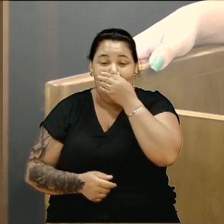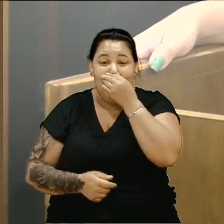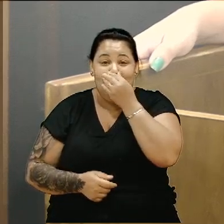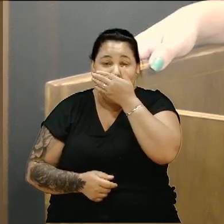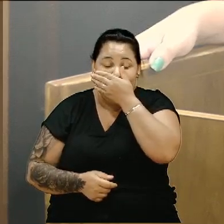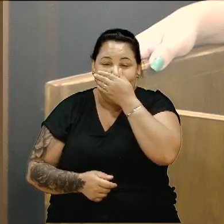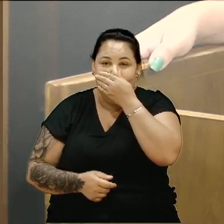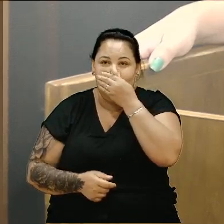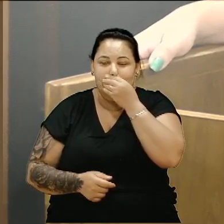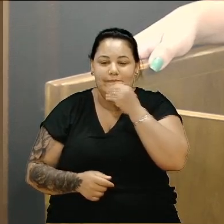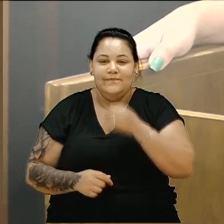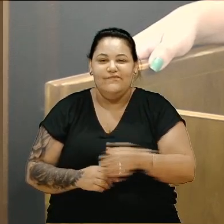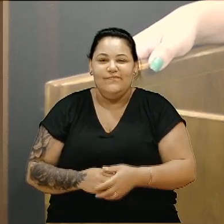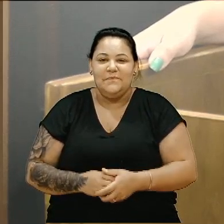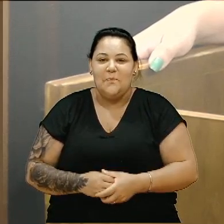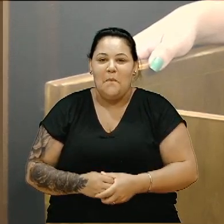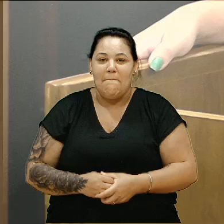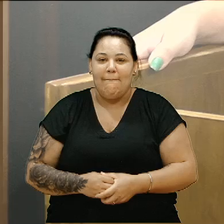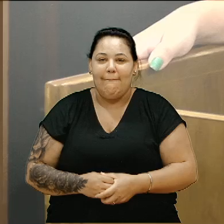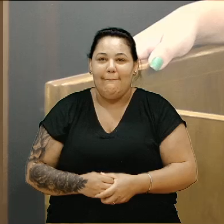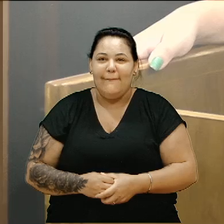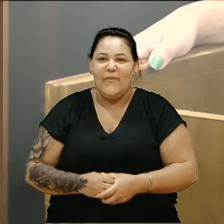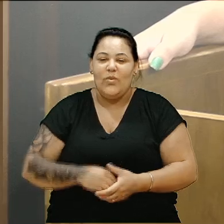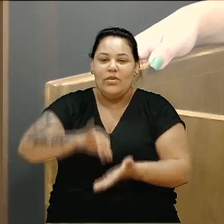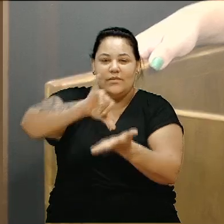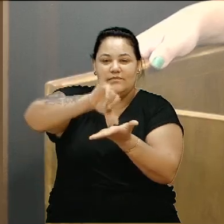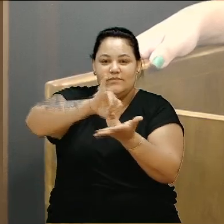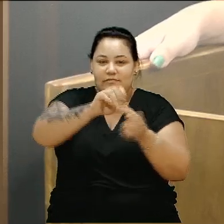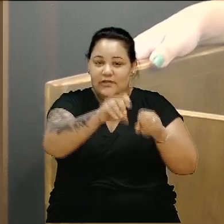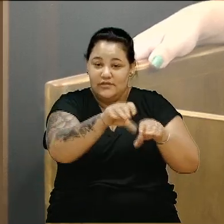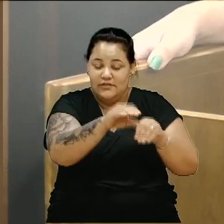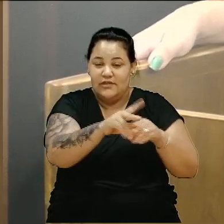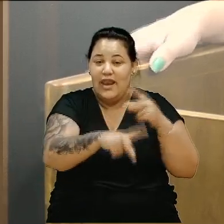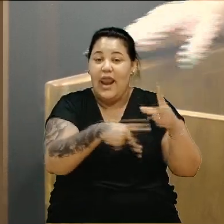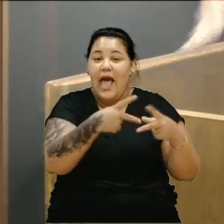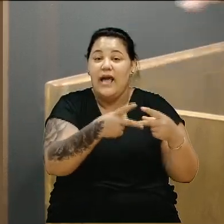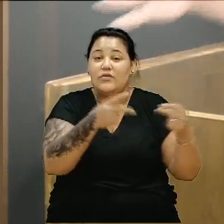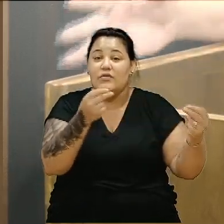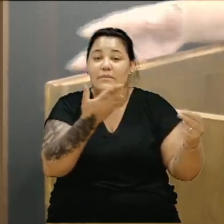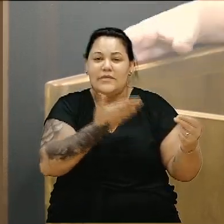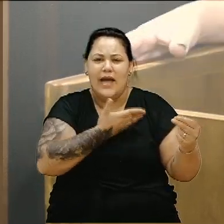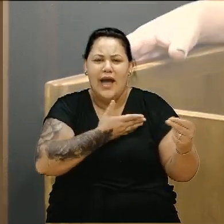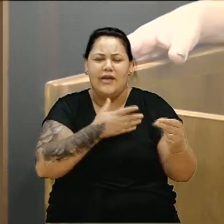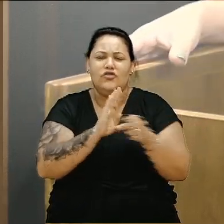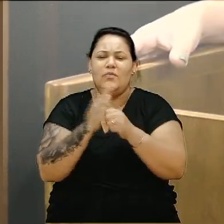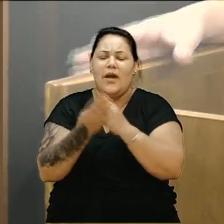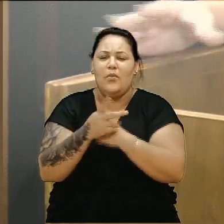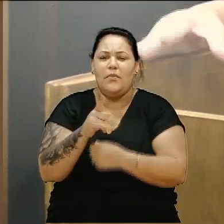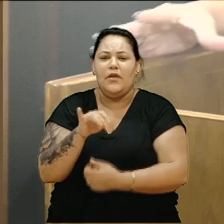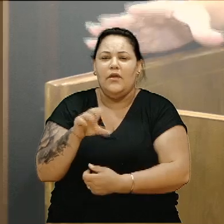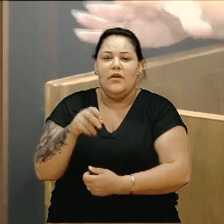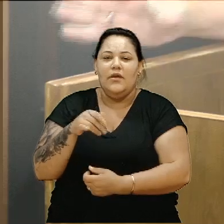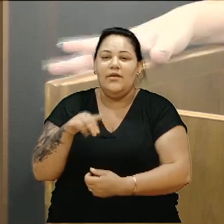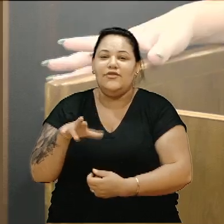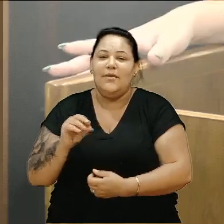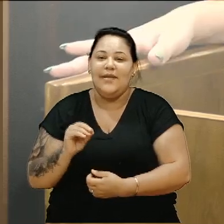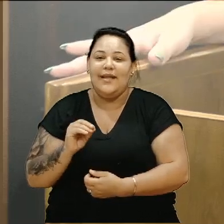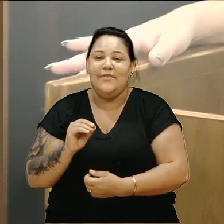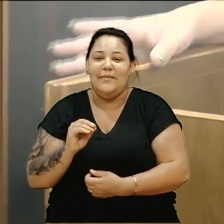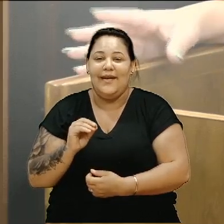Turno Inverso, o Centro Educativo, ali o Laços da Amizade, no Pioneiro. Conhecemos diversos espaços. Mas